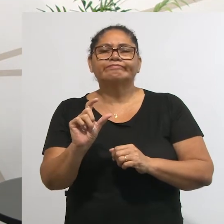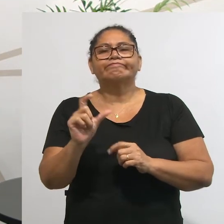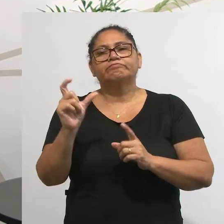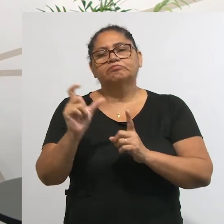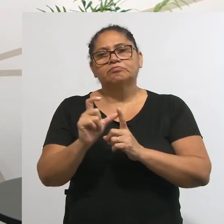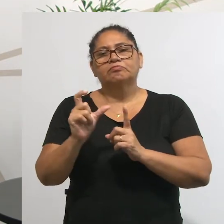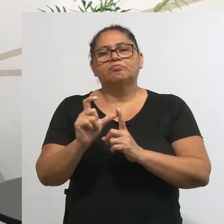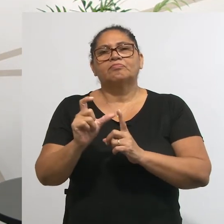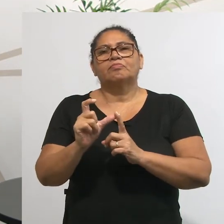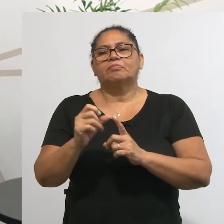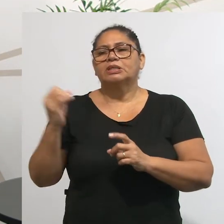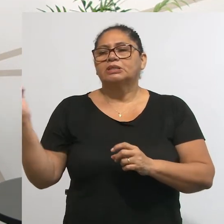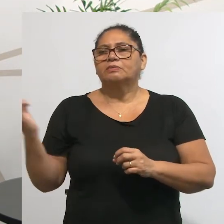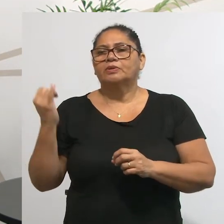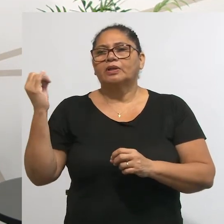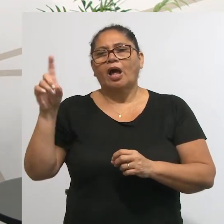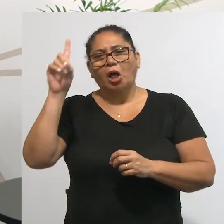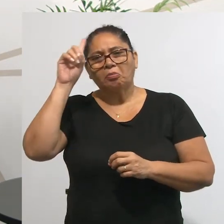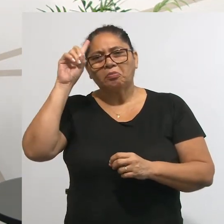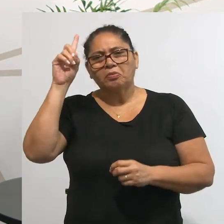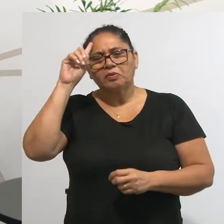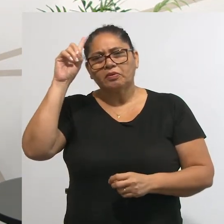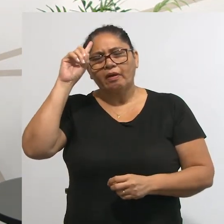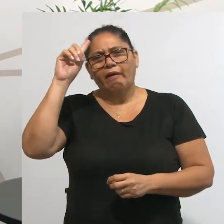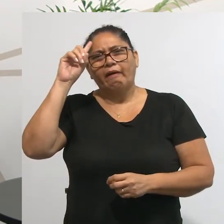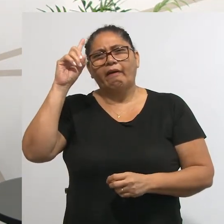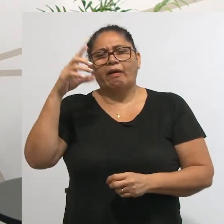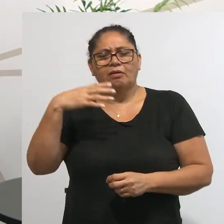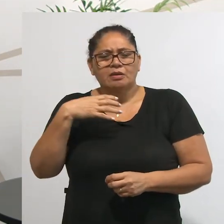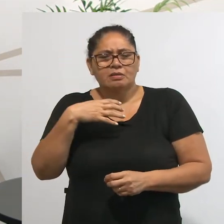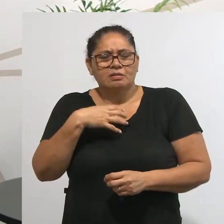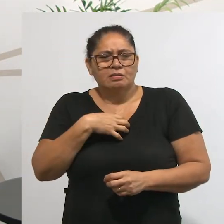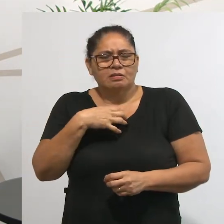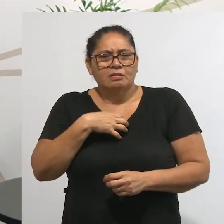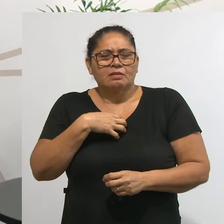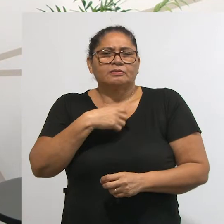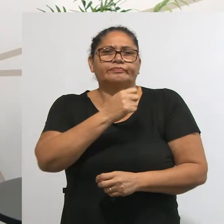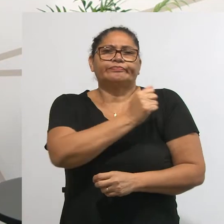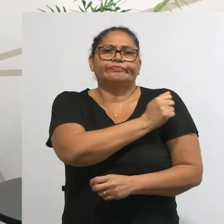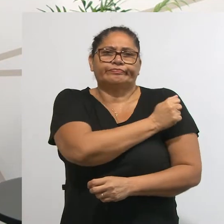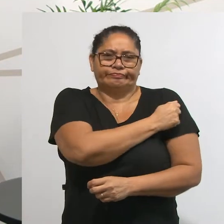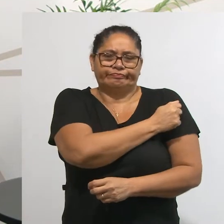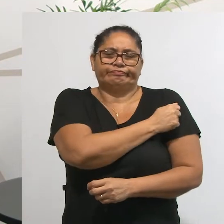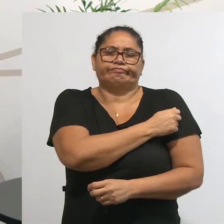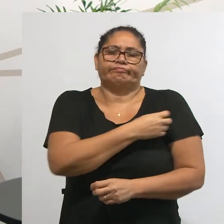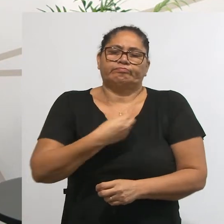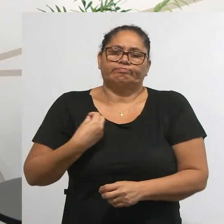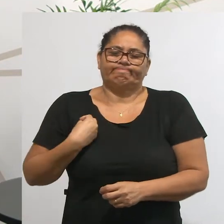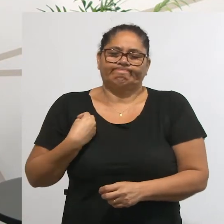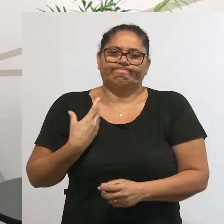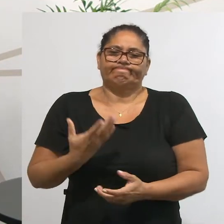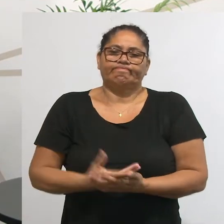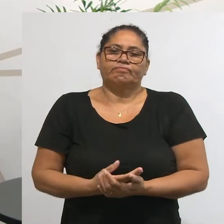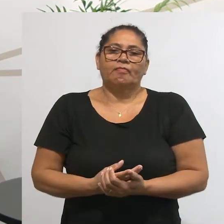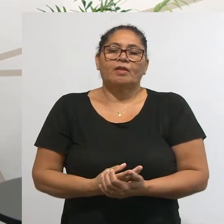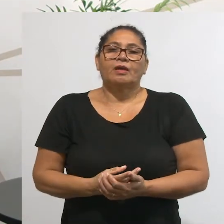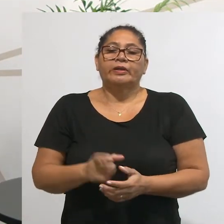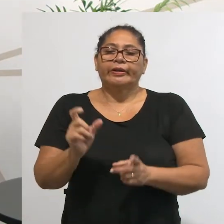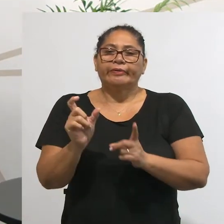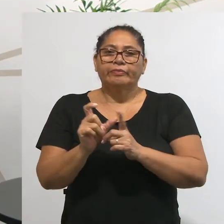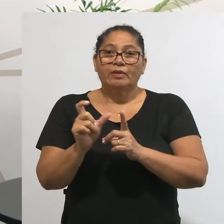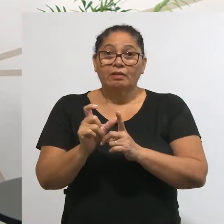com significado. São palavras do dia a dia, são palavras que têm sentido na rotina do aluno. Porque essas palavras,